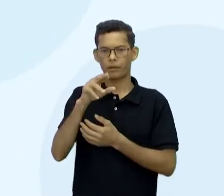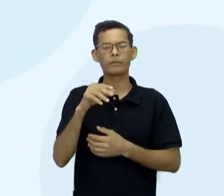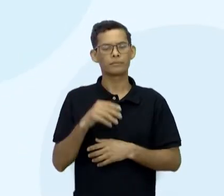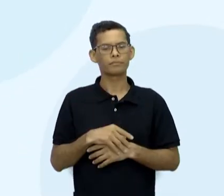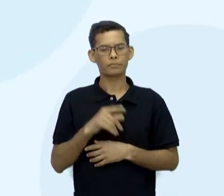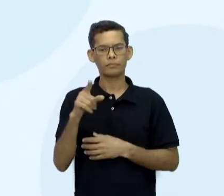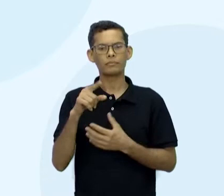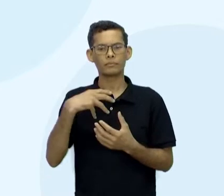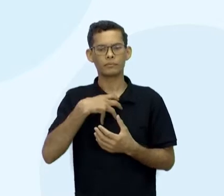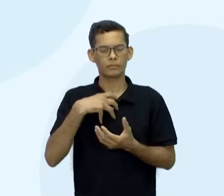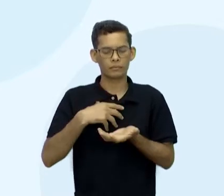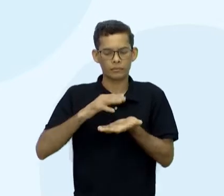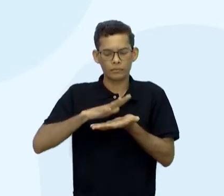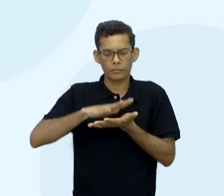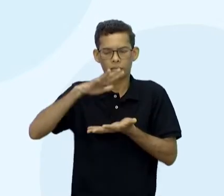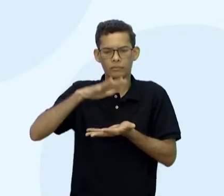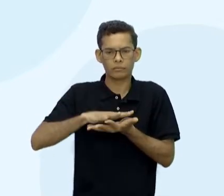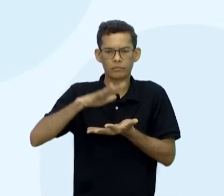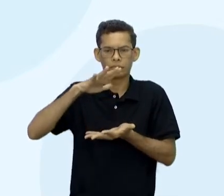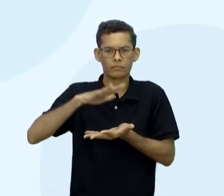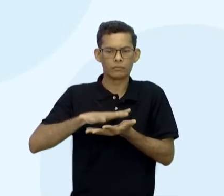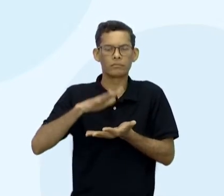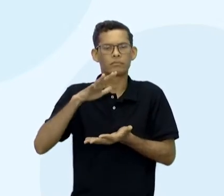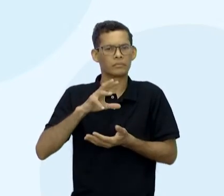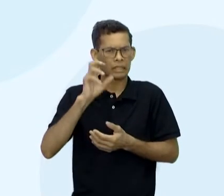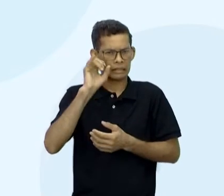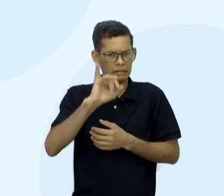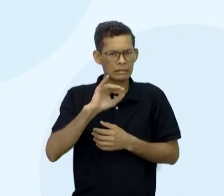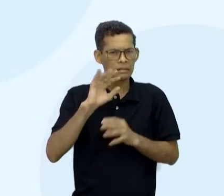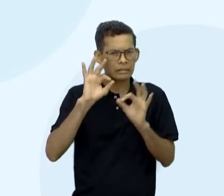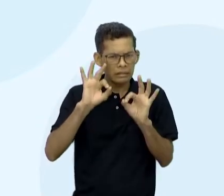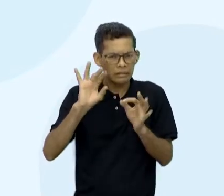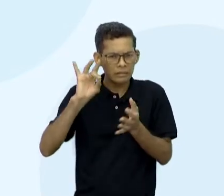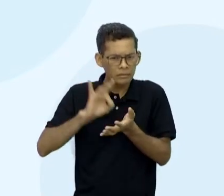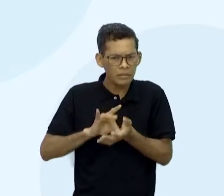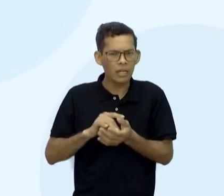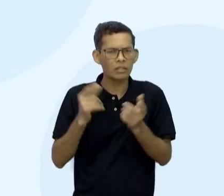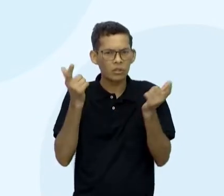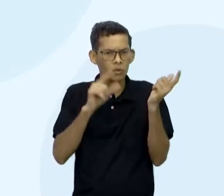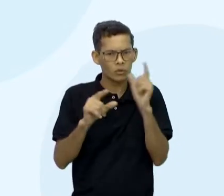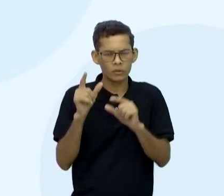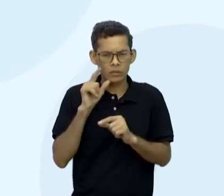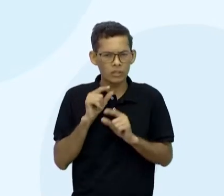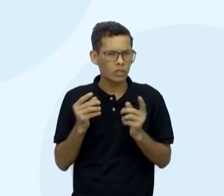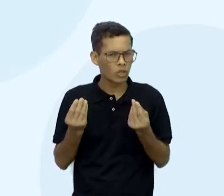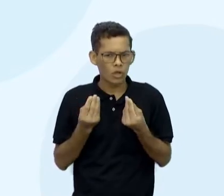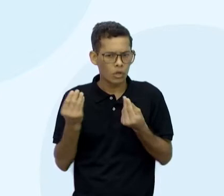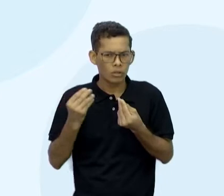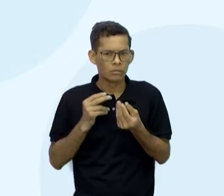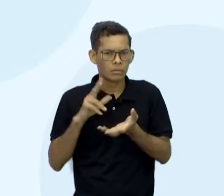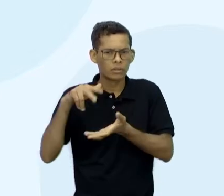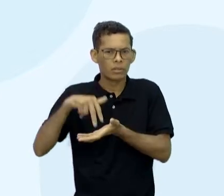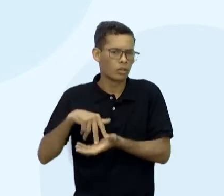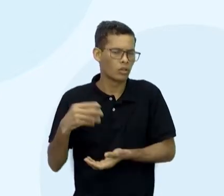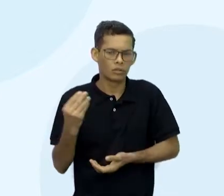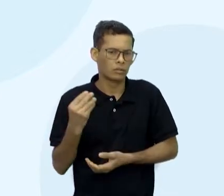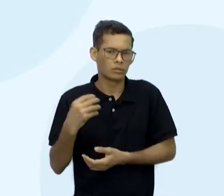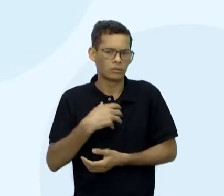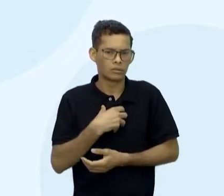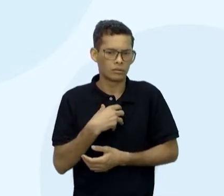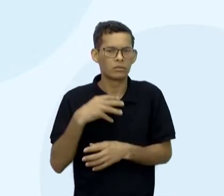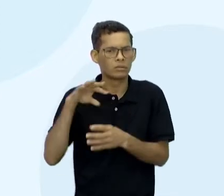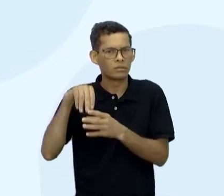oscilando, né? Ah, Giba, quer dizer que se isso fosse possível, quer dizer que eu ficaria aqui, né? Ó, imagina que você tem